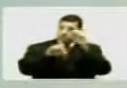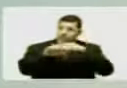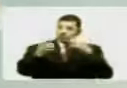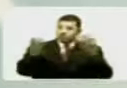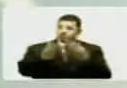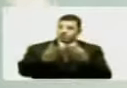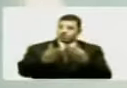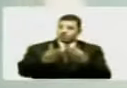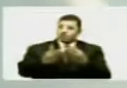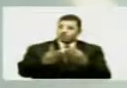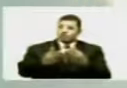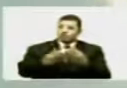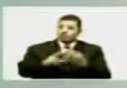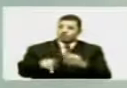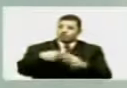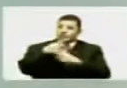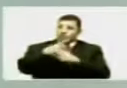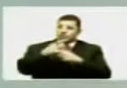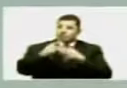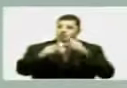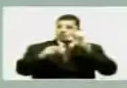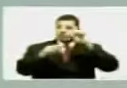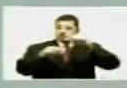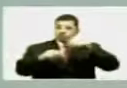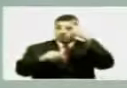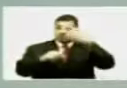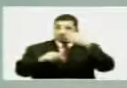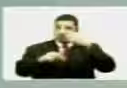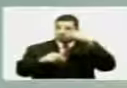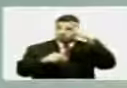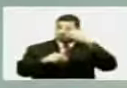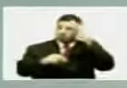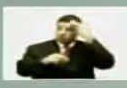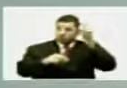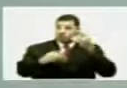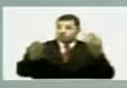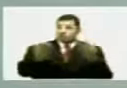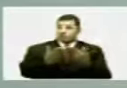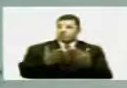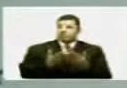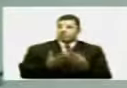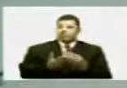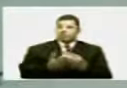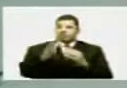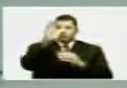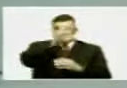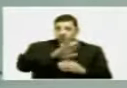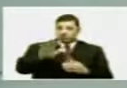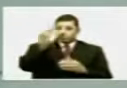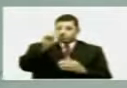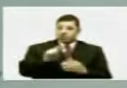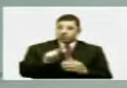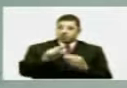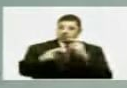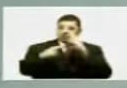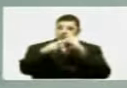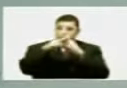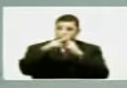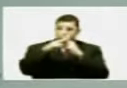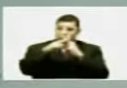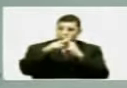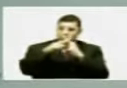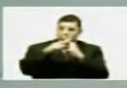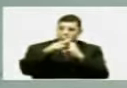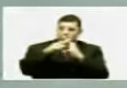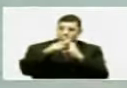mês. Final do mês é depois de amanhã, é amanhã. Agora, a Gerência Nacional da Caixa Econômica